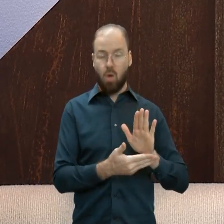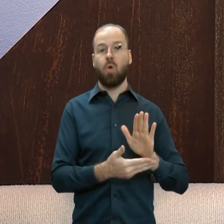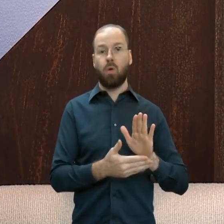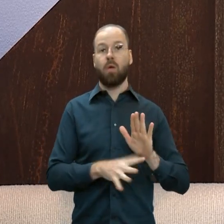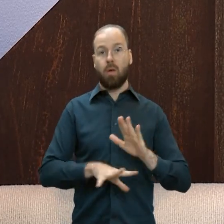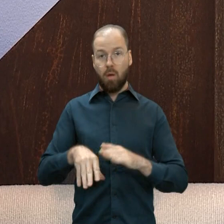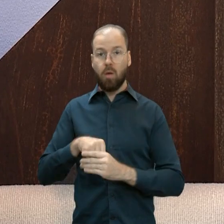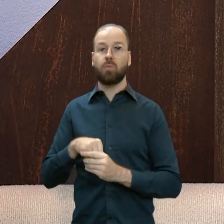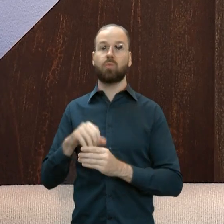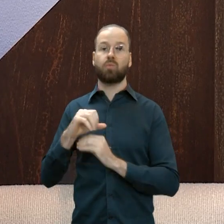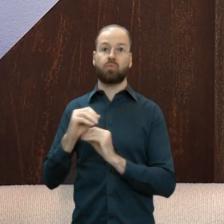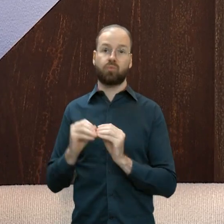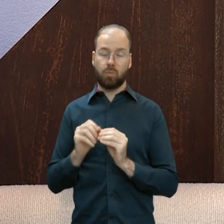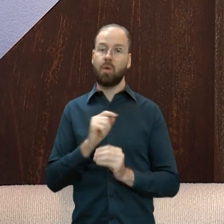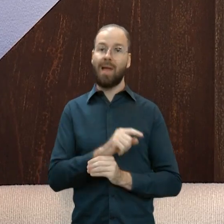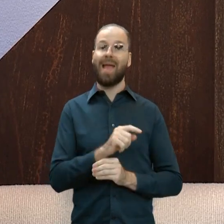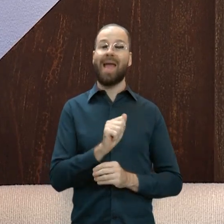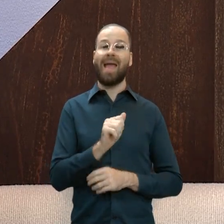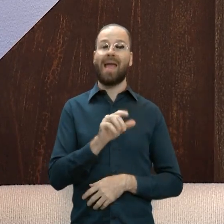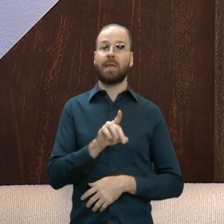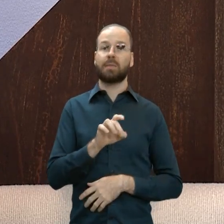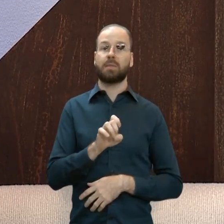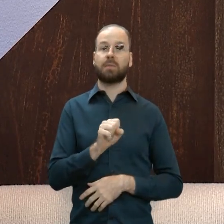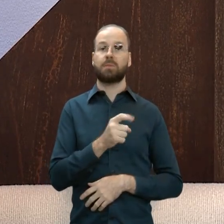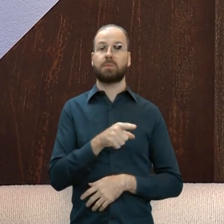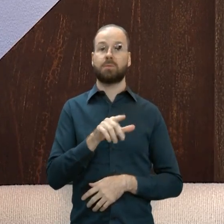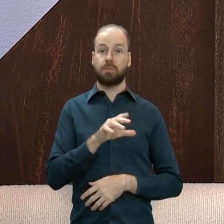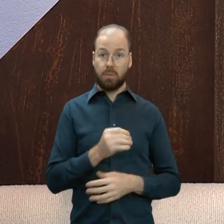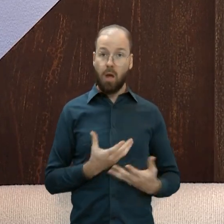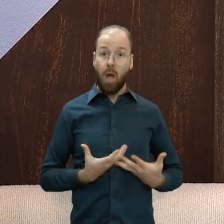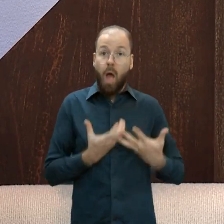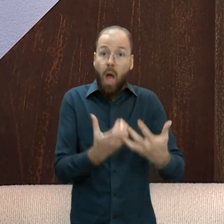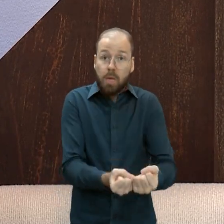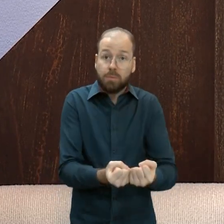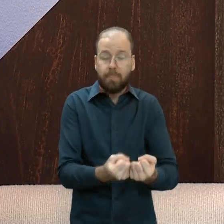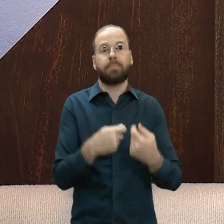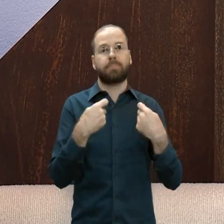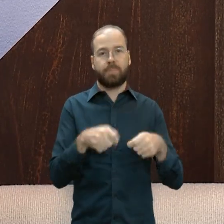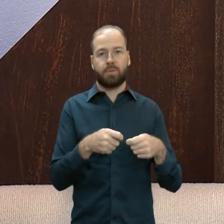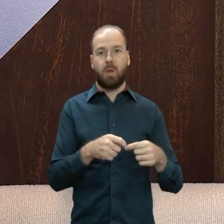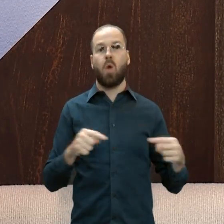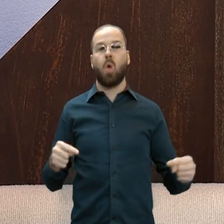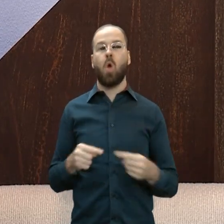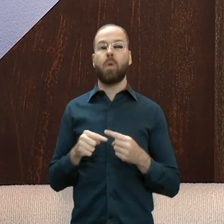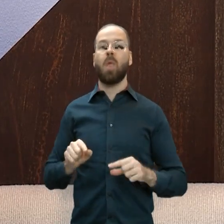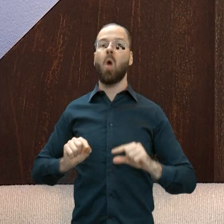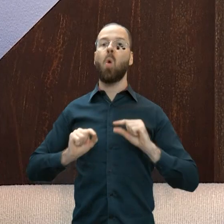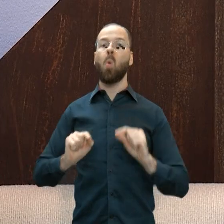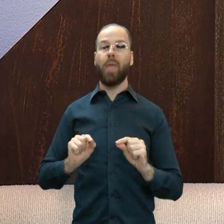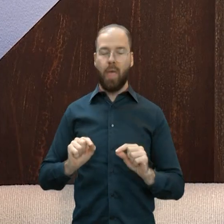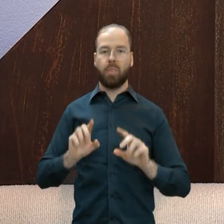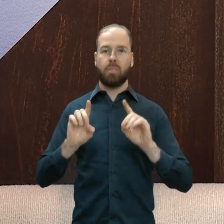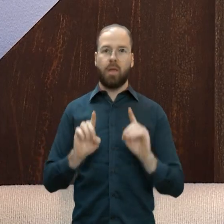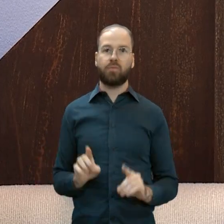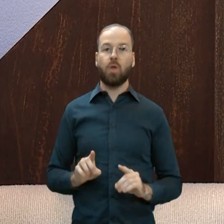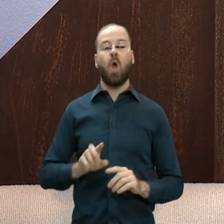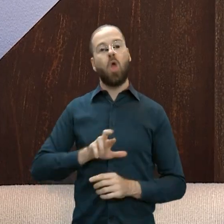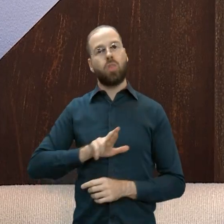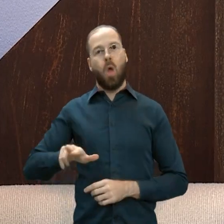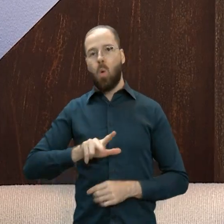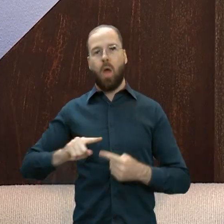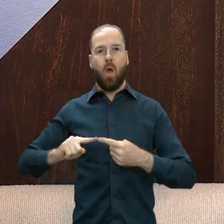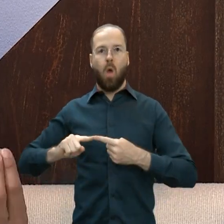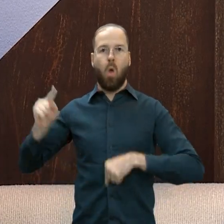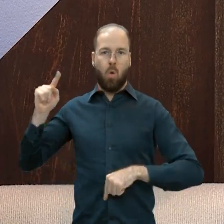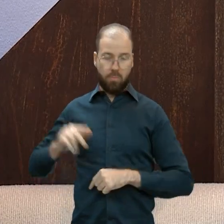nesse edital de adesão é explicado o que é considerado deficiência conforme a legislação e o que não é. E eles também, né,